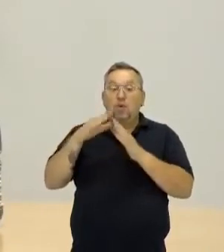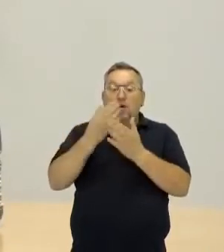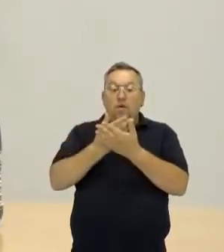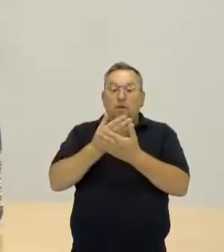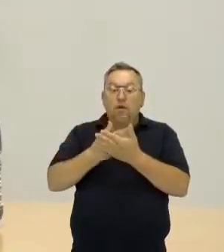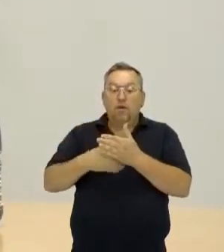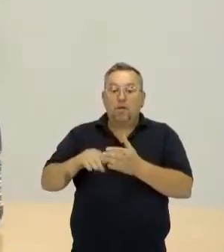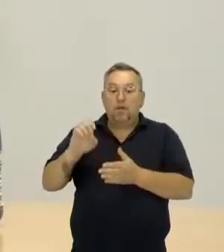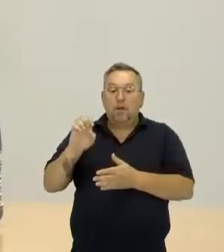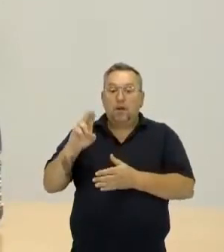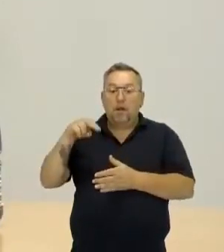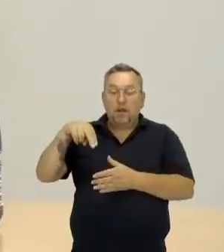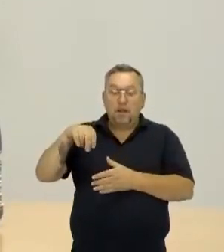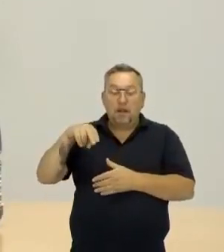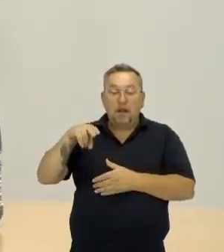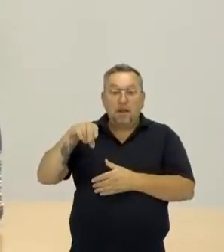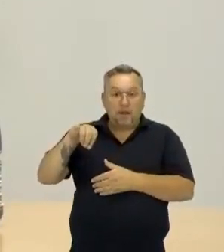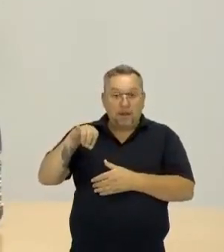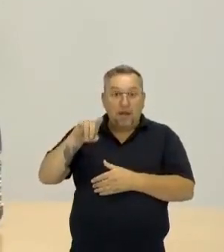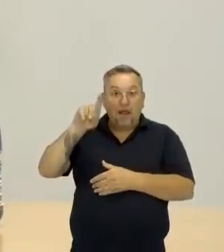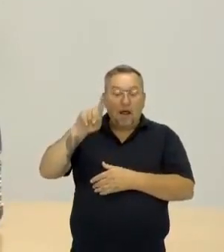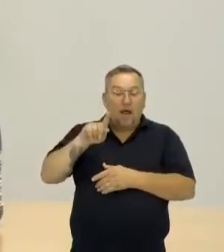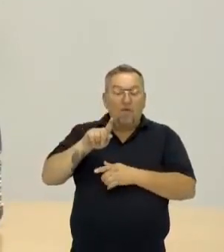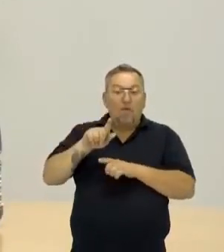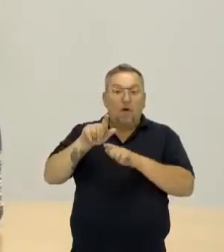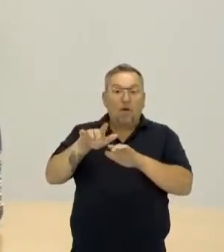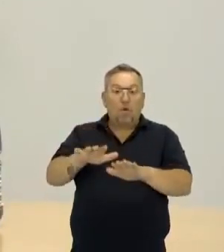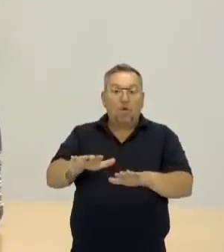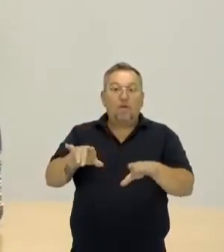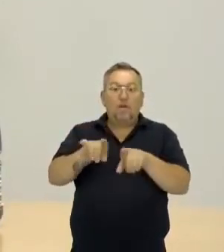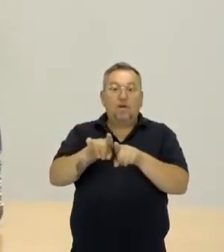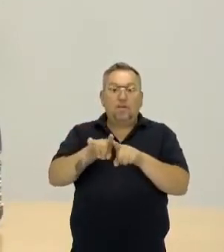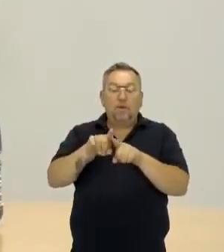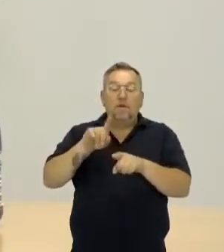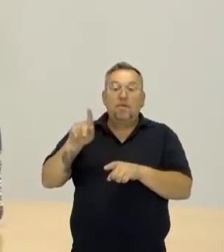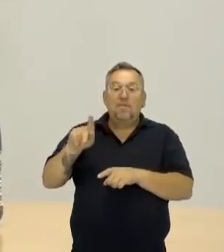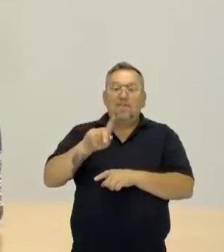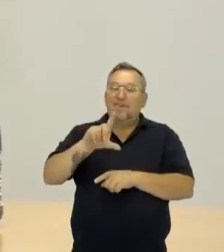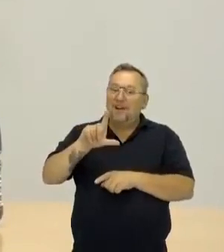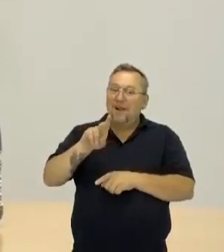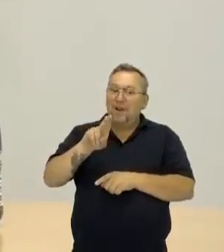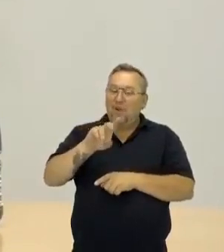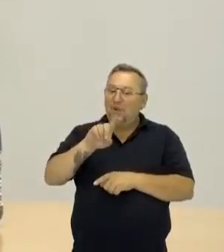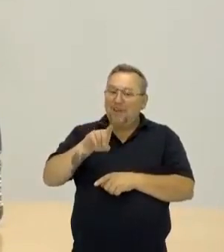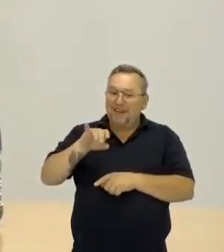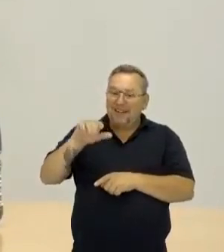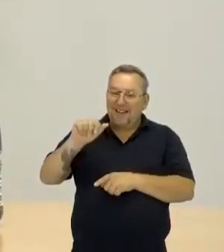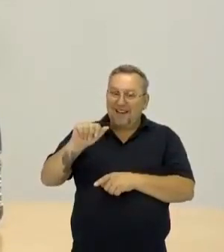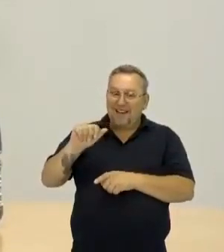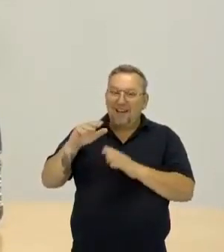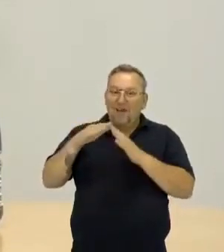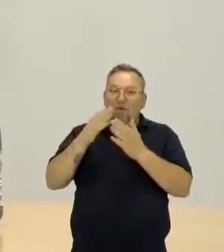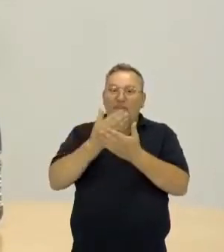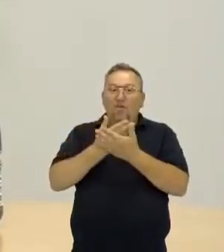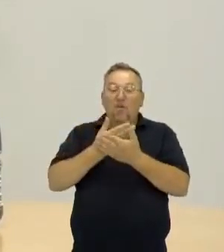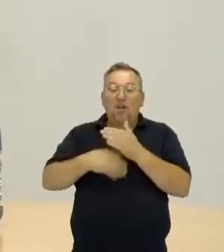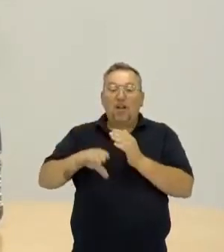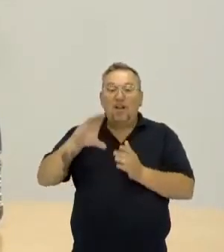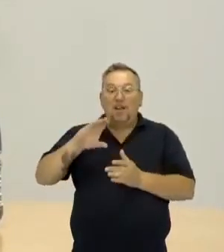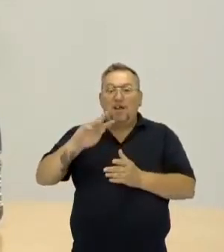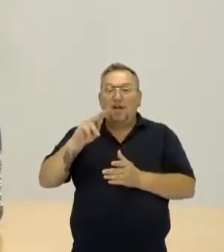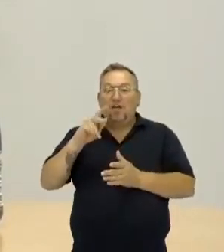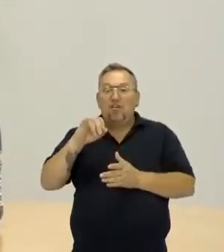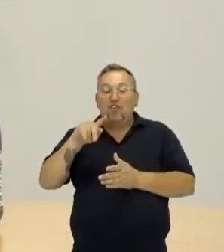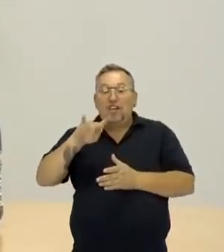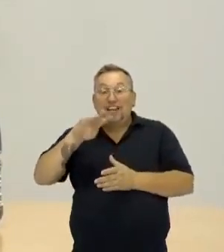Hernani Furini, eu acho, de Guarulhos. Tem a professora Luzia, com a Escola Chiquinho. E a